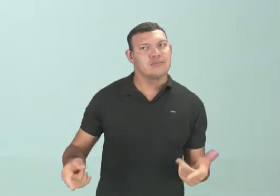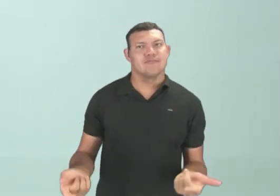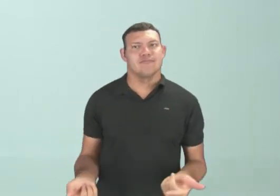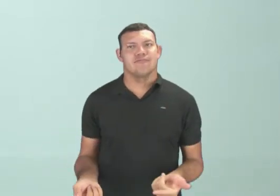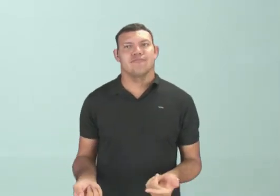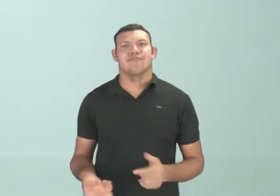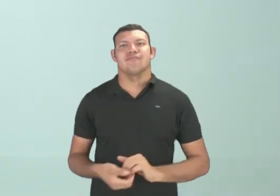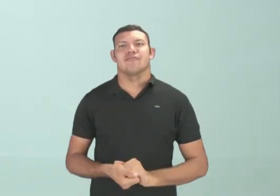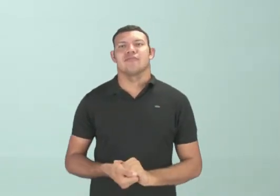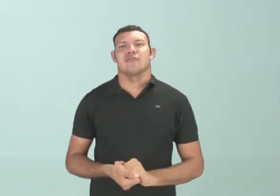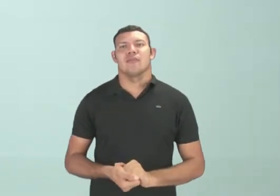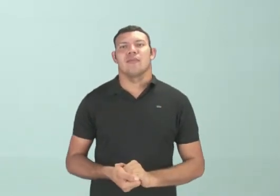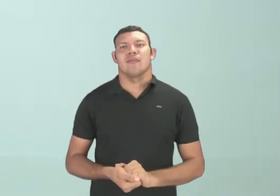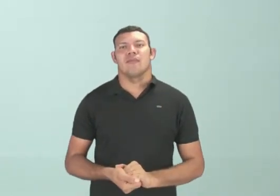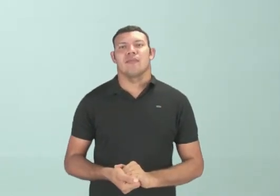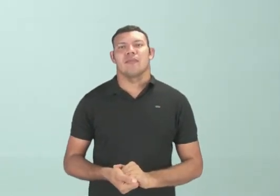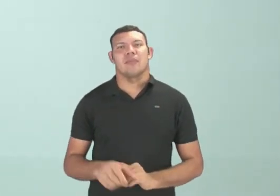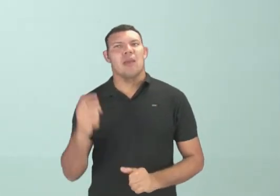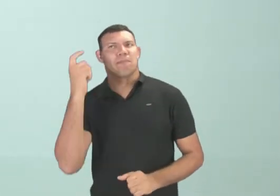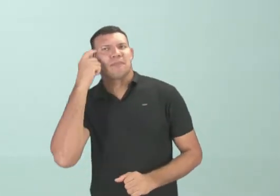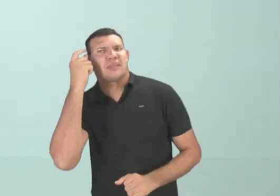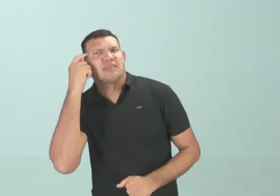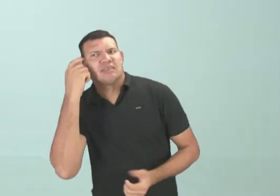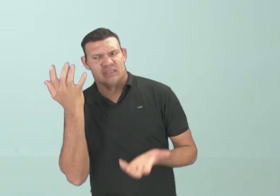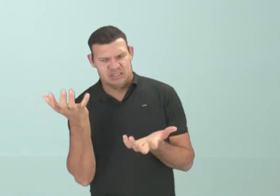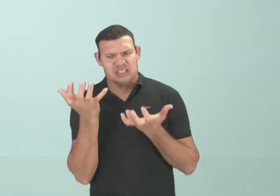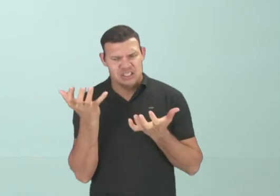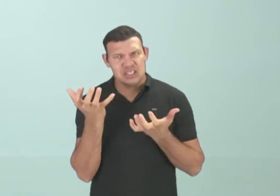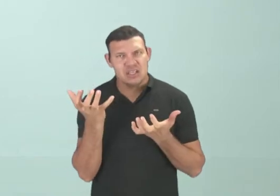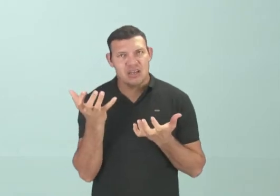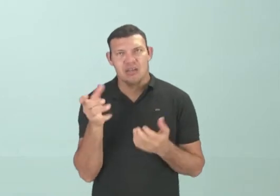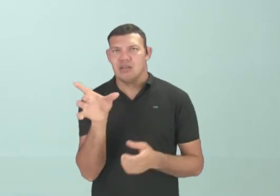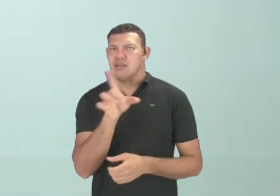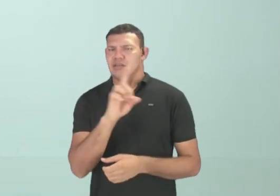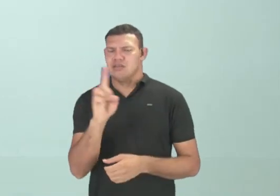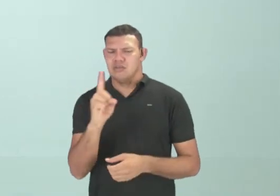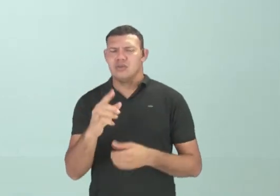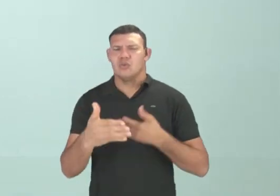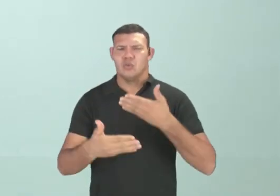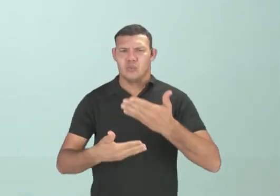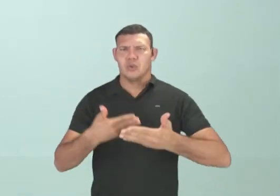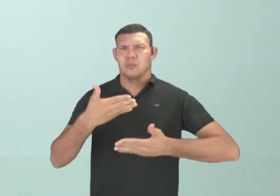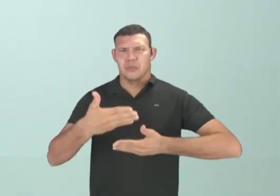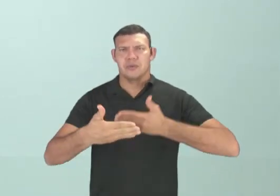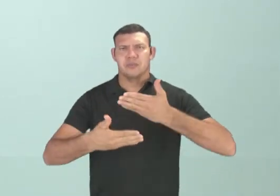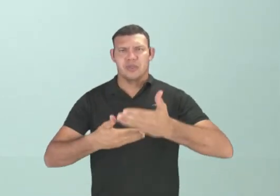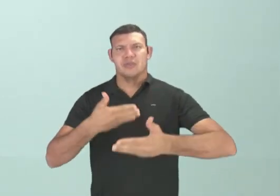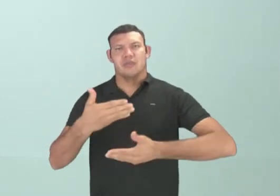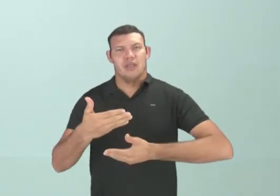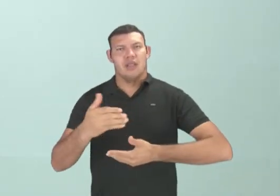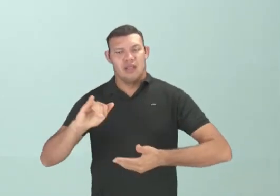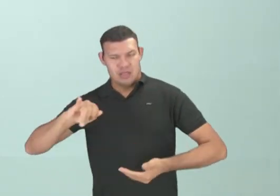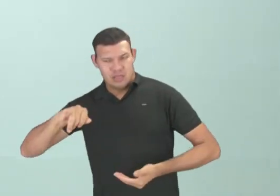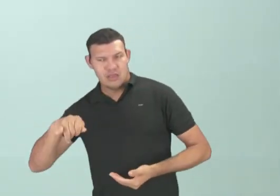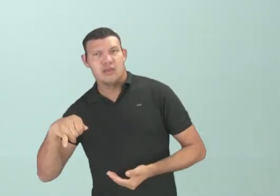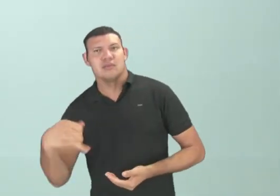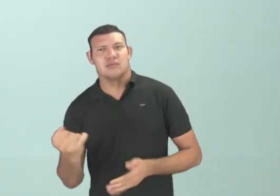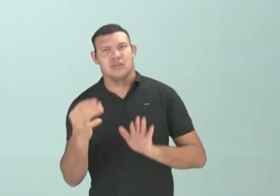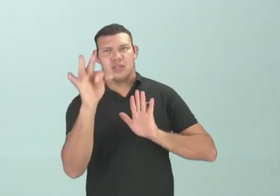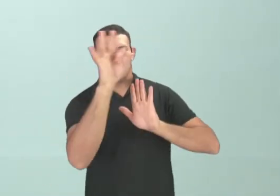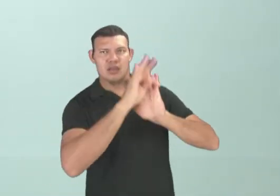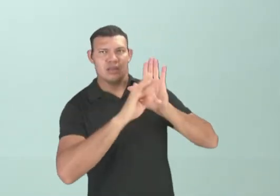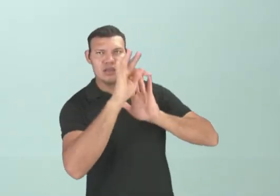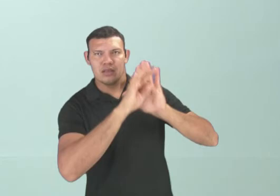as coisas não são, né, como nós queremos, elas vão acontecendo. E eles aproveitavam dentro dos seus